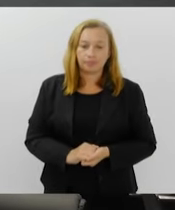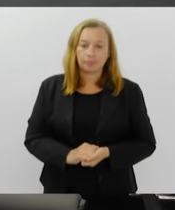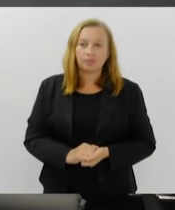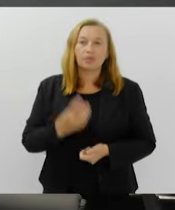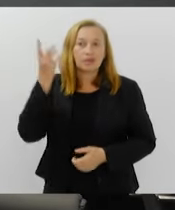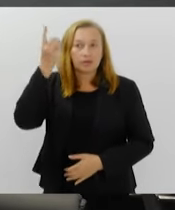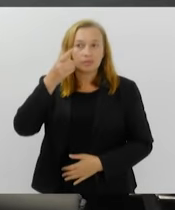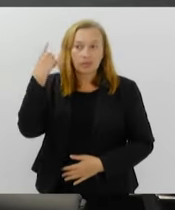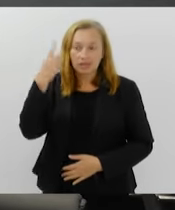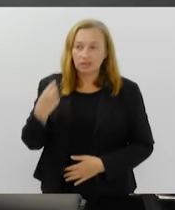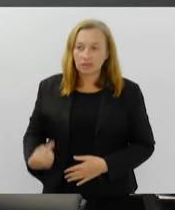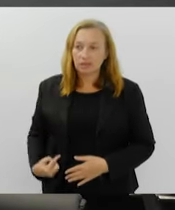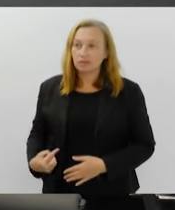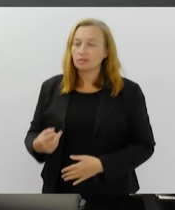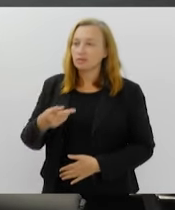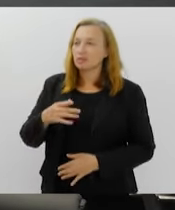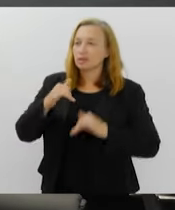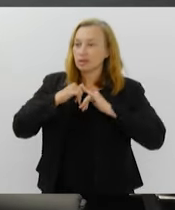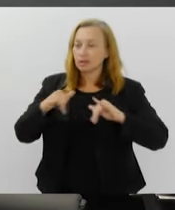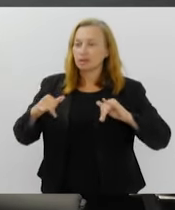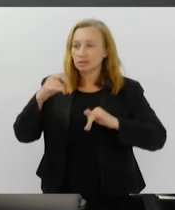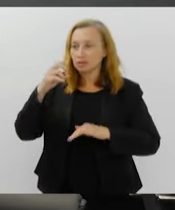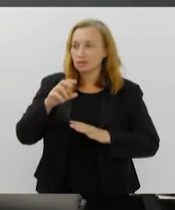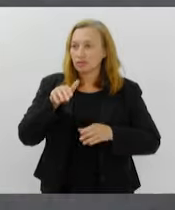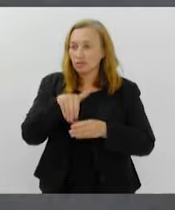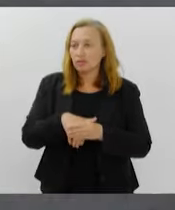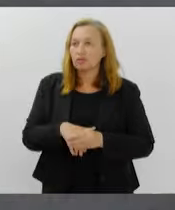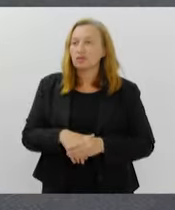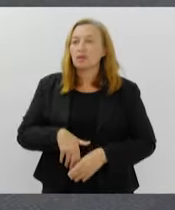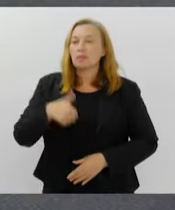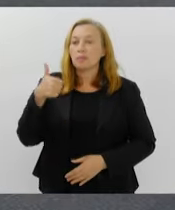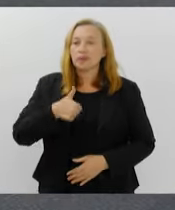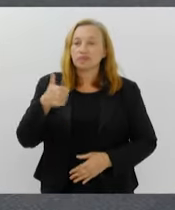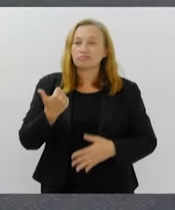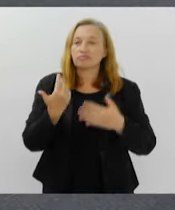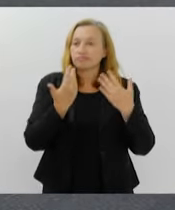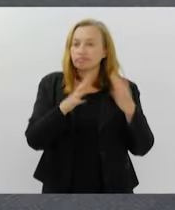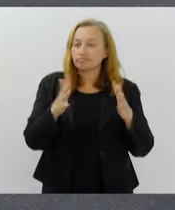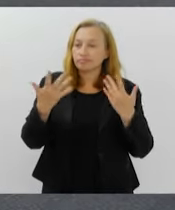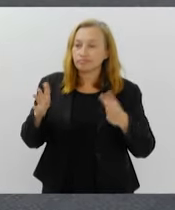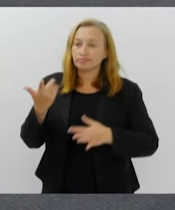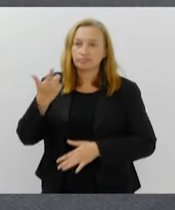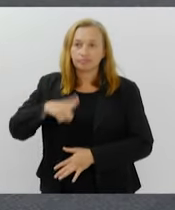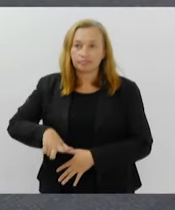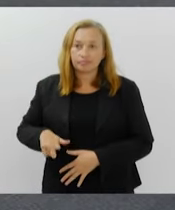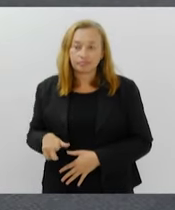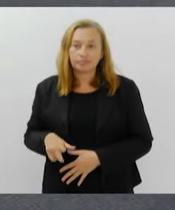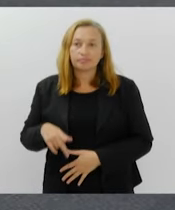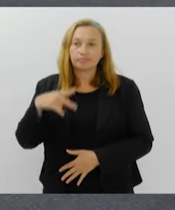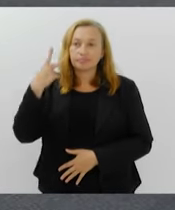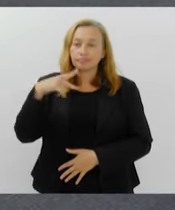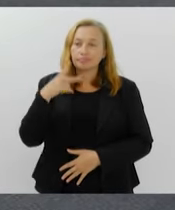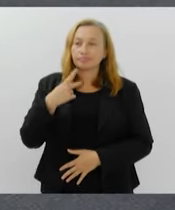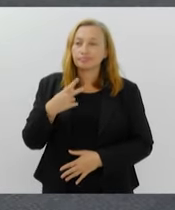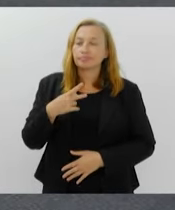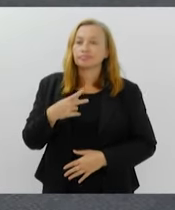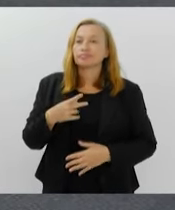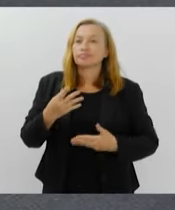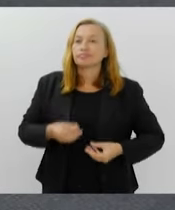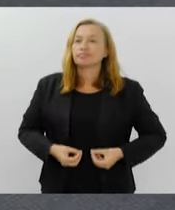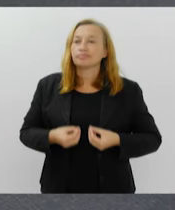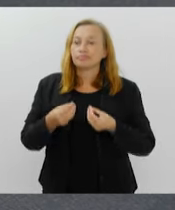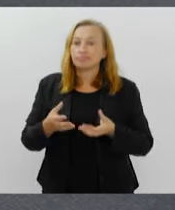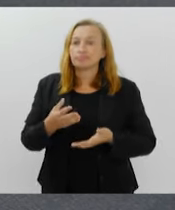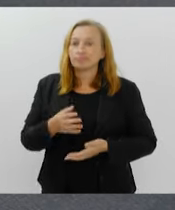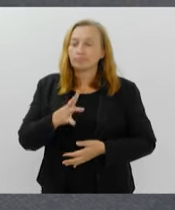deputada Dan para declaração de voto parabenizar mais uma vez o Parlamento Fluminense por entregar esse